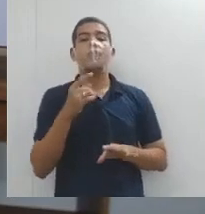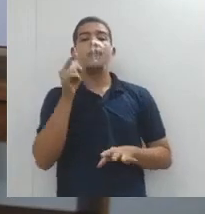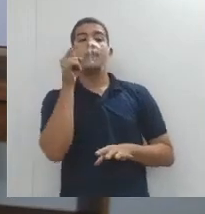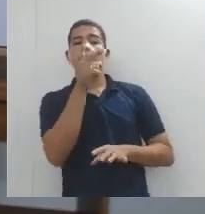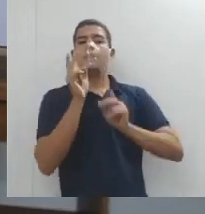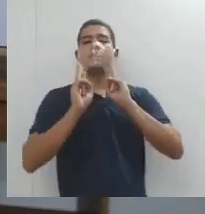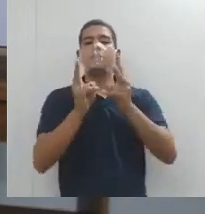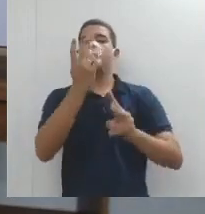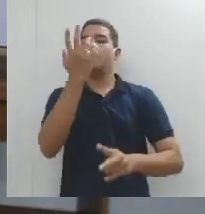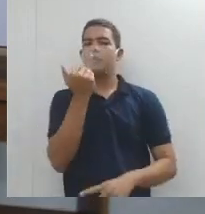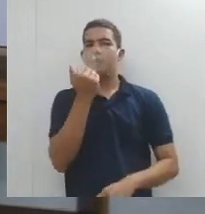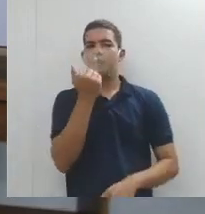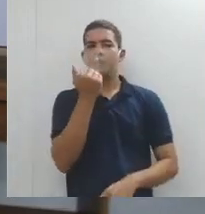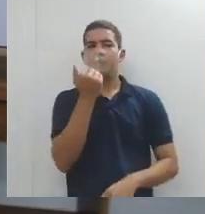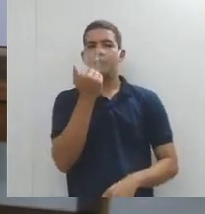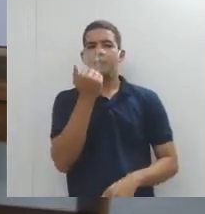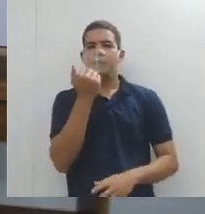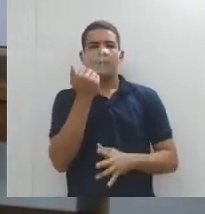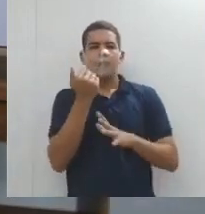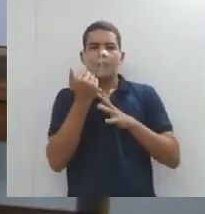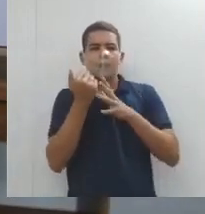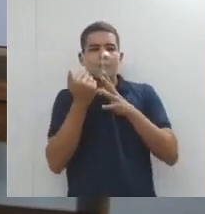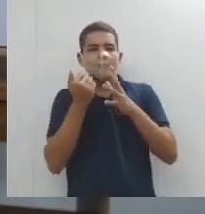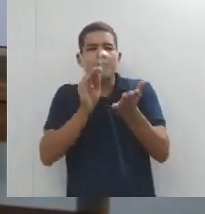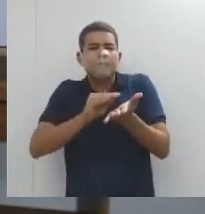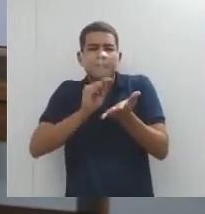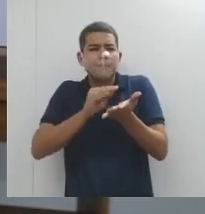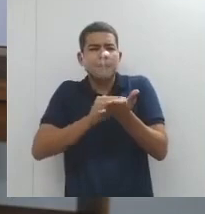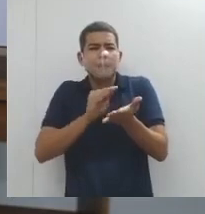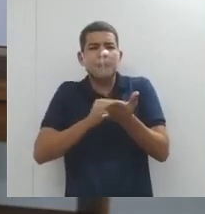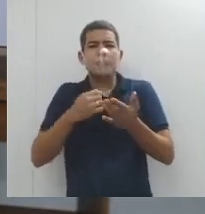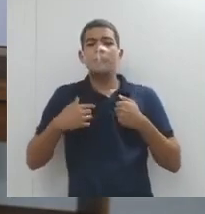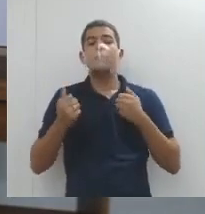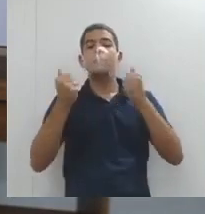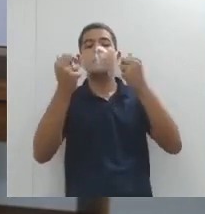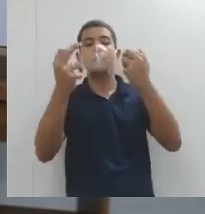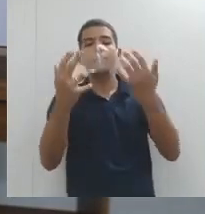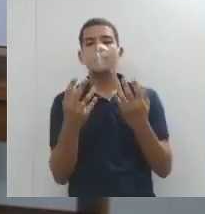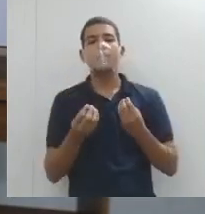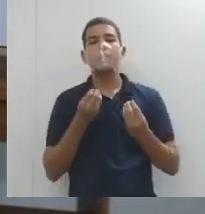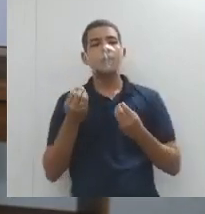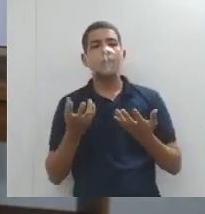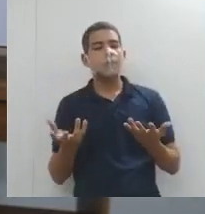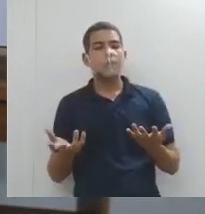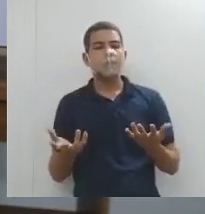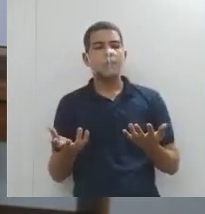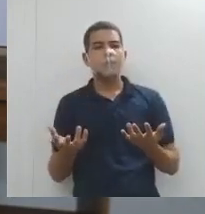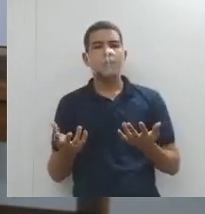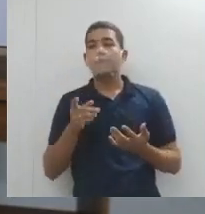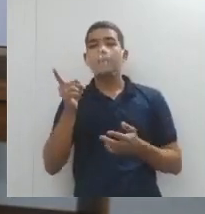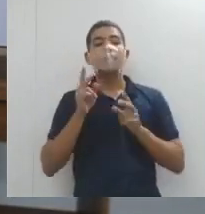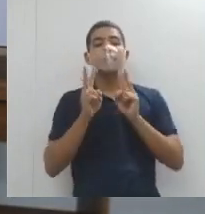eu pretendo falar, do que eu pretendo passar, do que eu pretendo comunicar, tá? Ela sempre